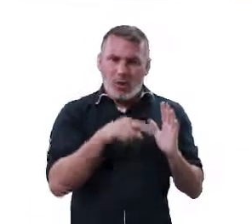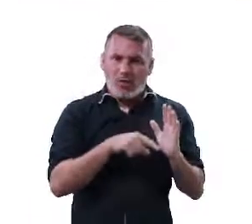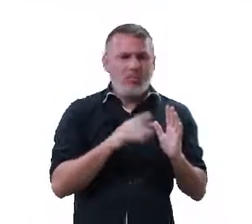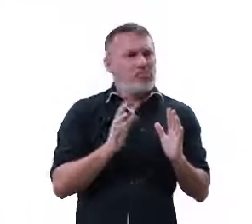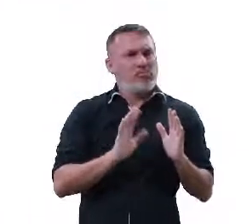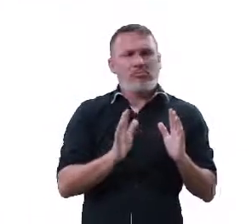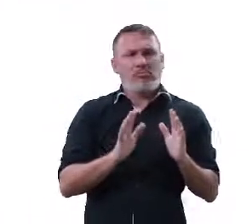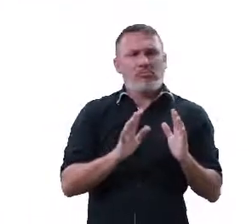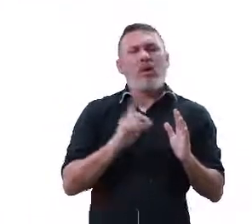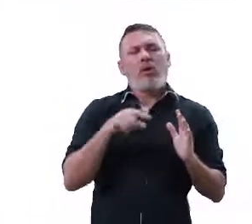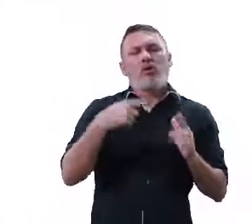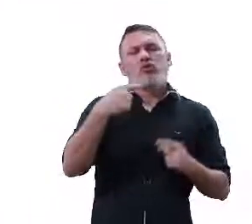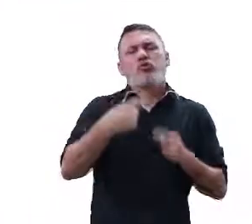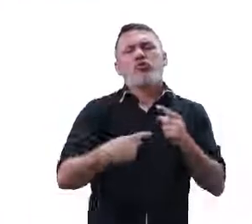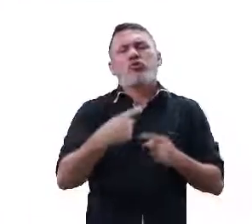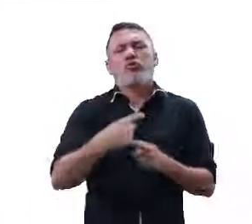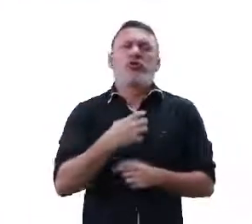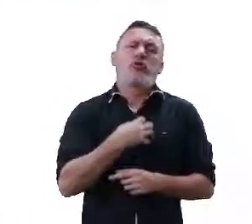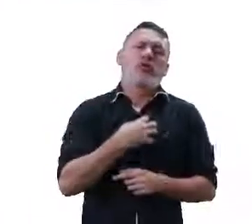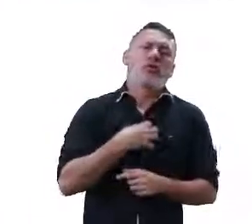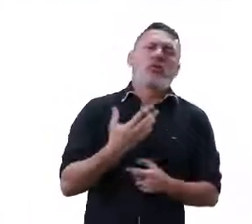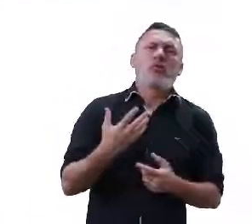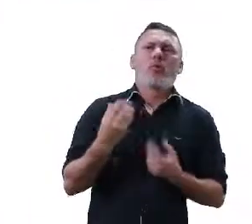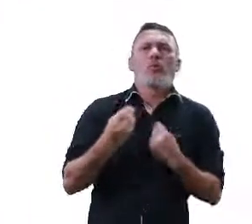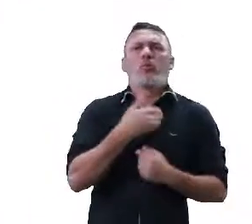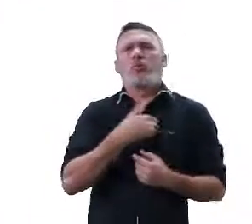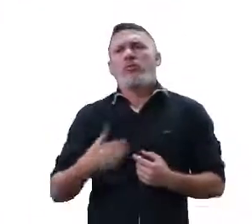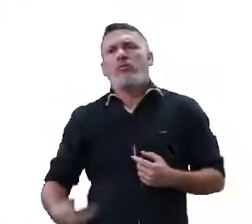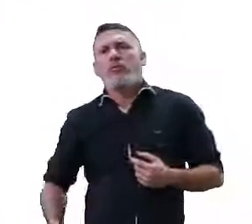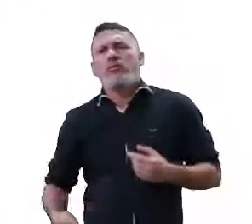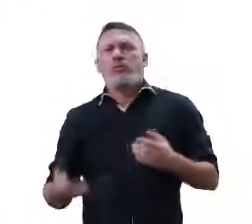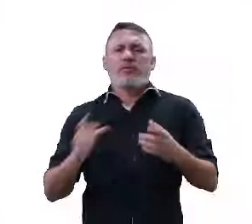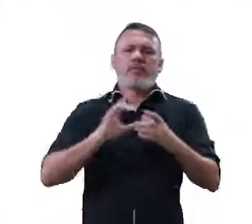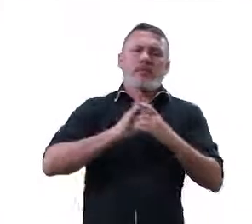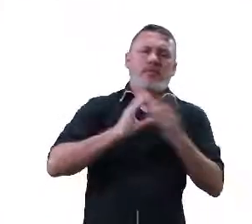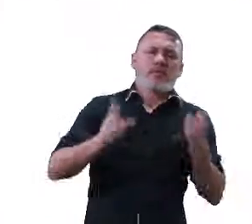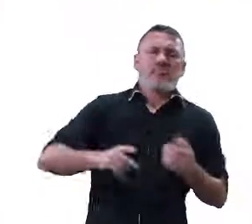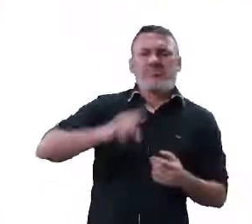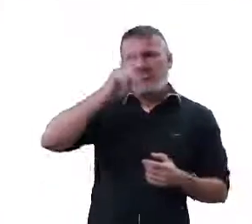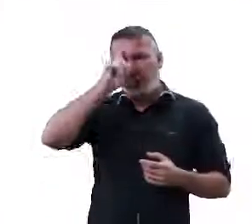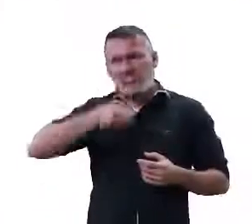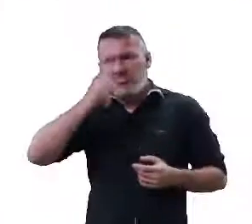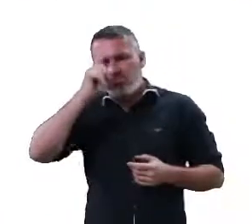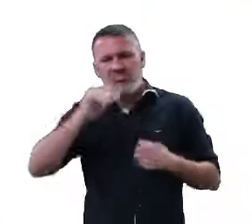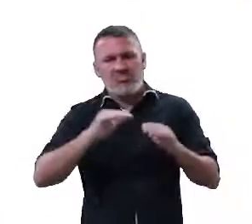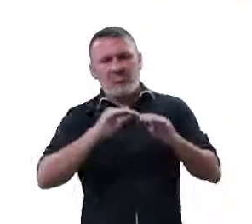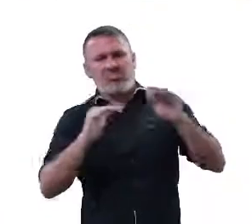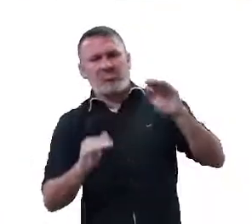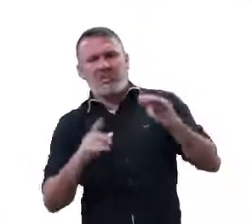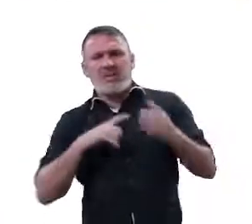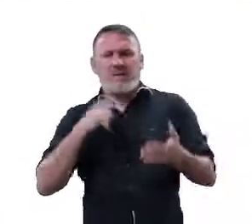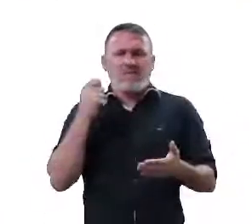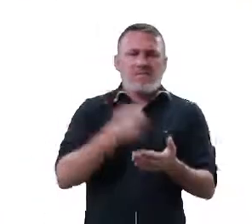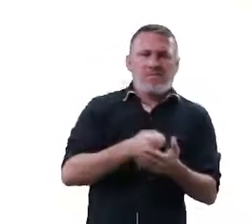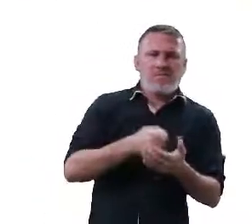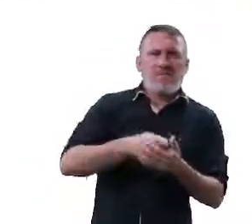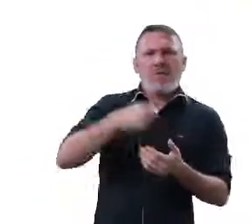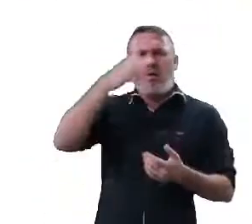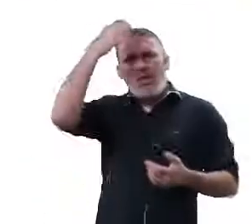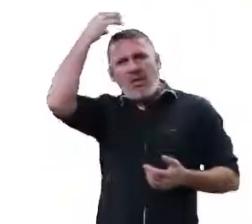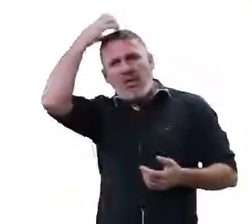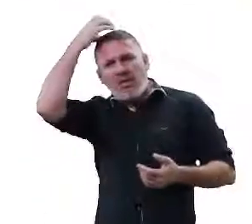política envolve discutir as formas, né, de governo, democracia, autoritarismo, oligarquia, os regimes,